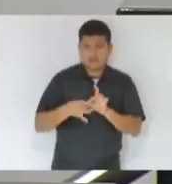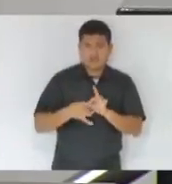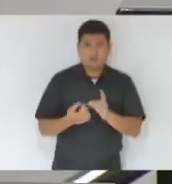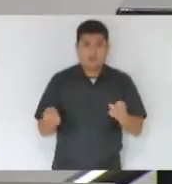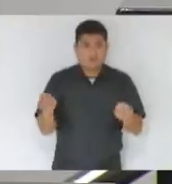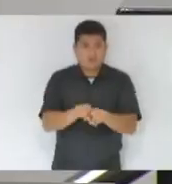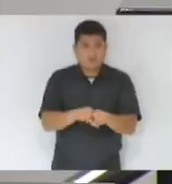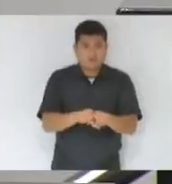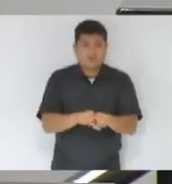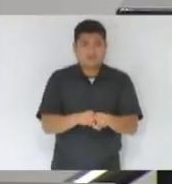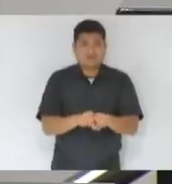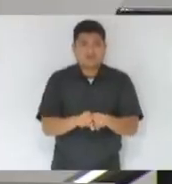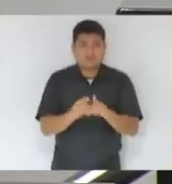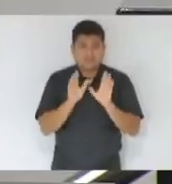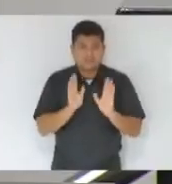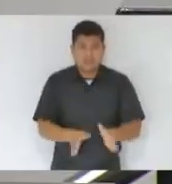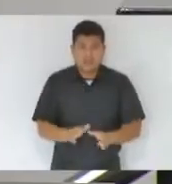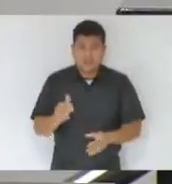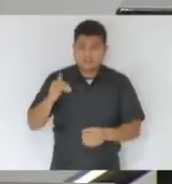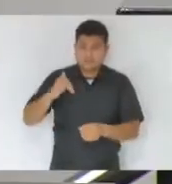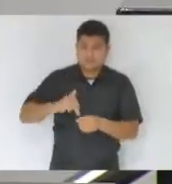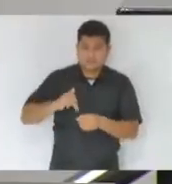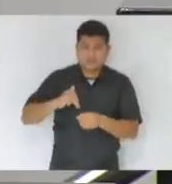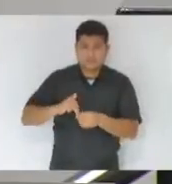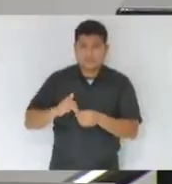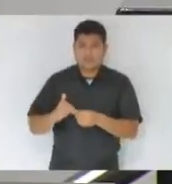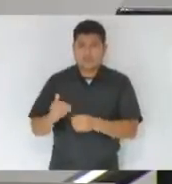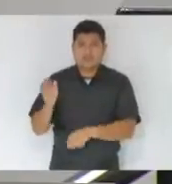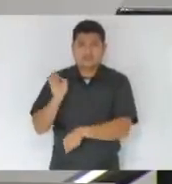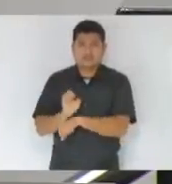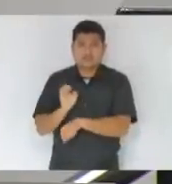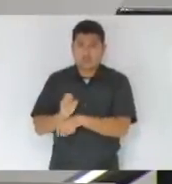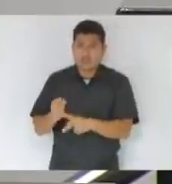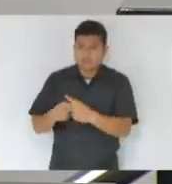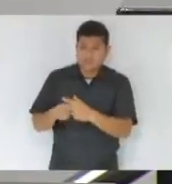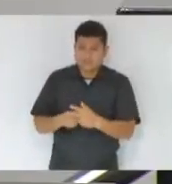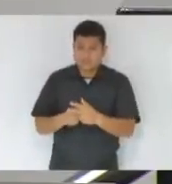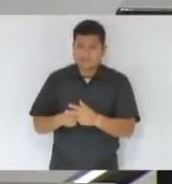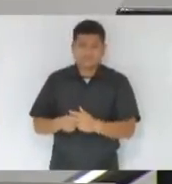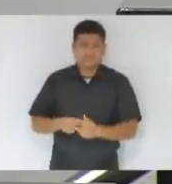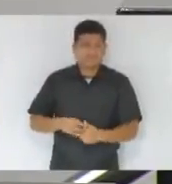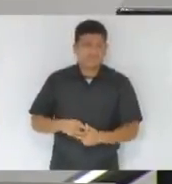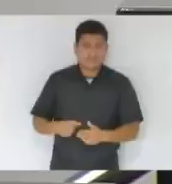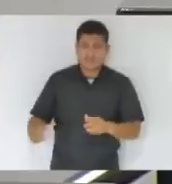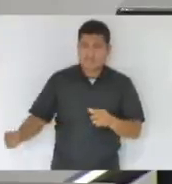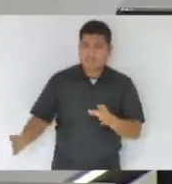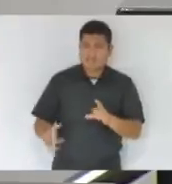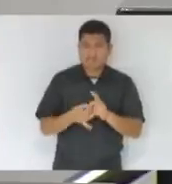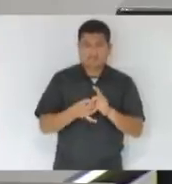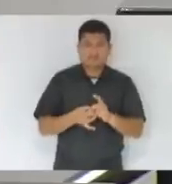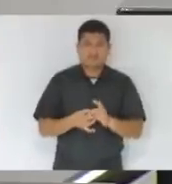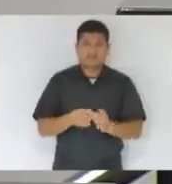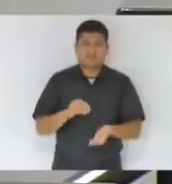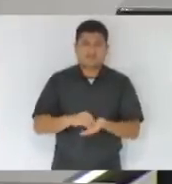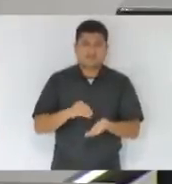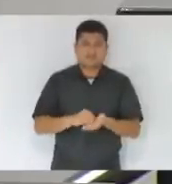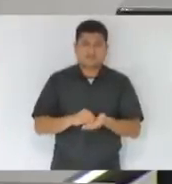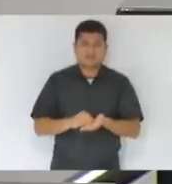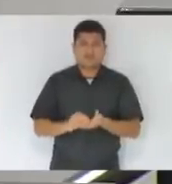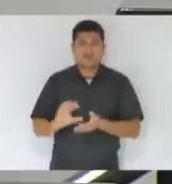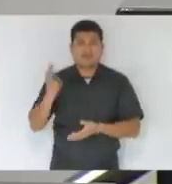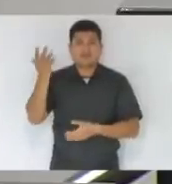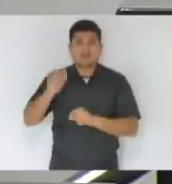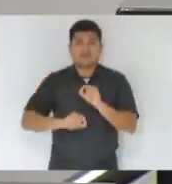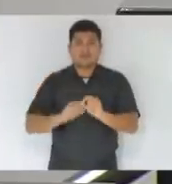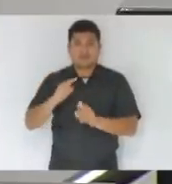de uma parceria do município, do governo do estado, para poder fazer as manutenções. E o que está acontecendo? Dentro do contrato, diz que toda